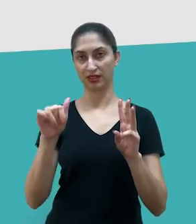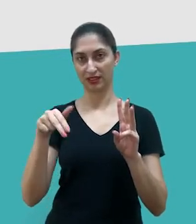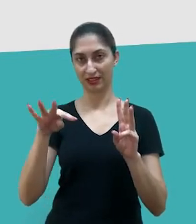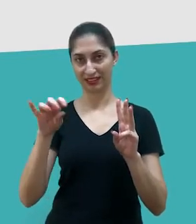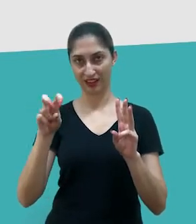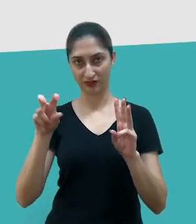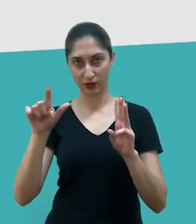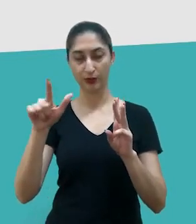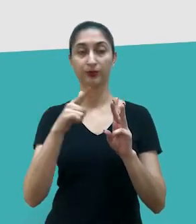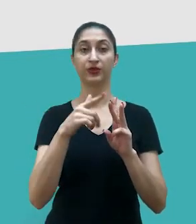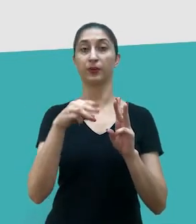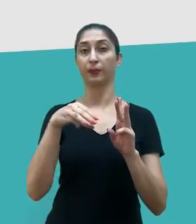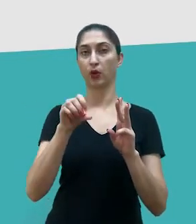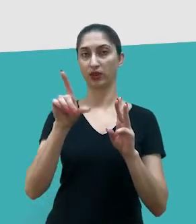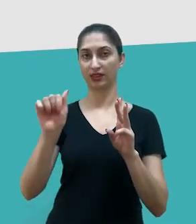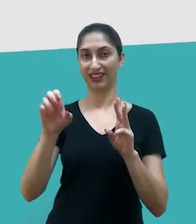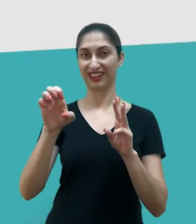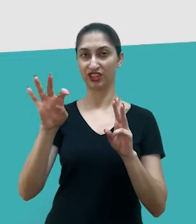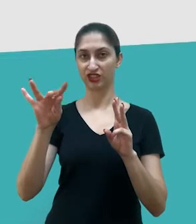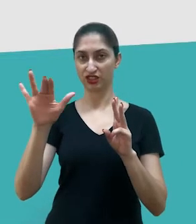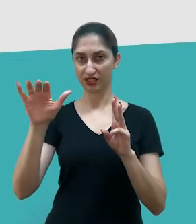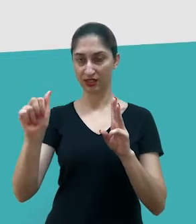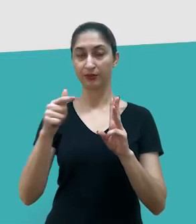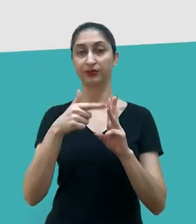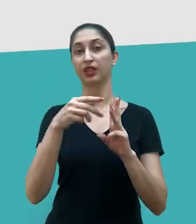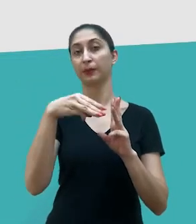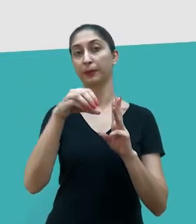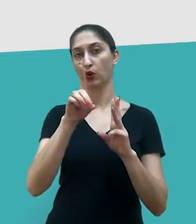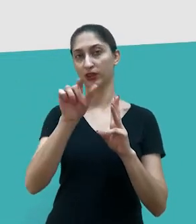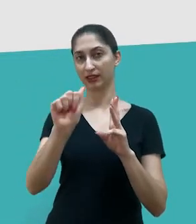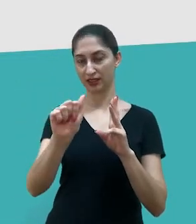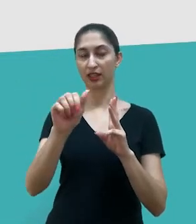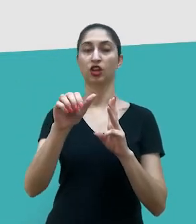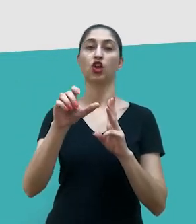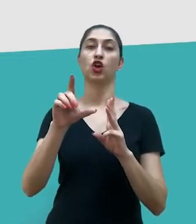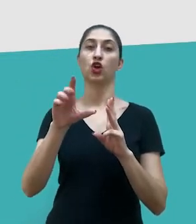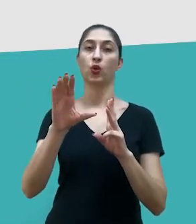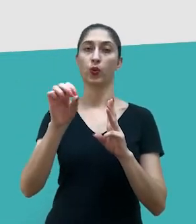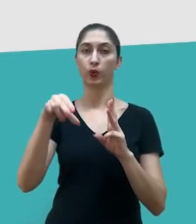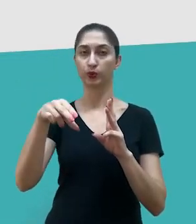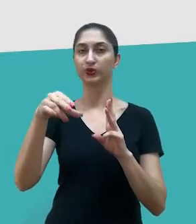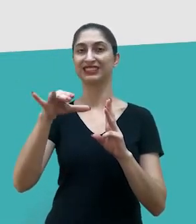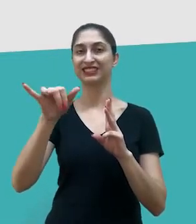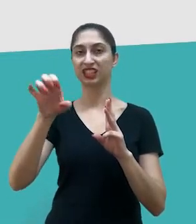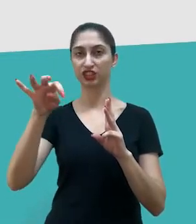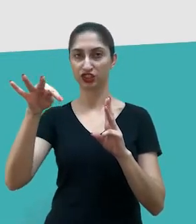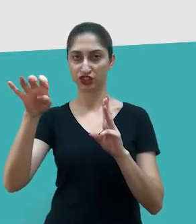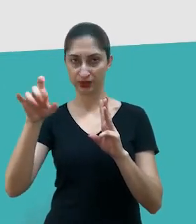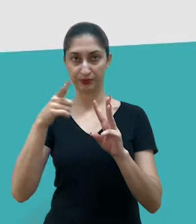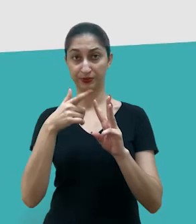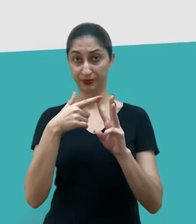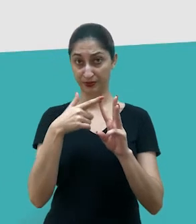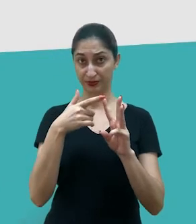moda consciente. Qual é a diferença entre essas modas? Então, primeiro, a gente vai ter